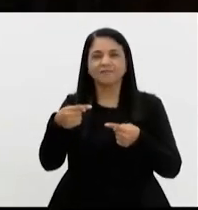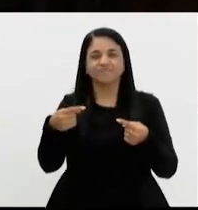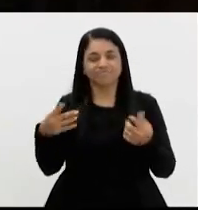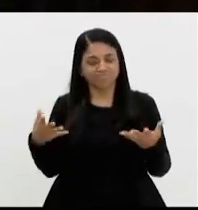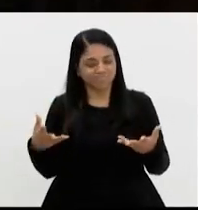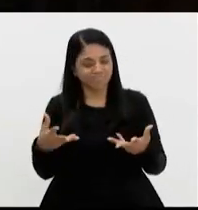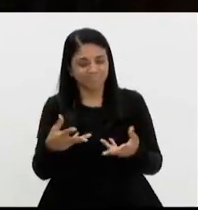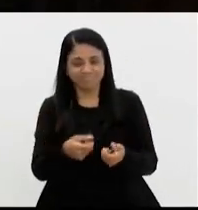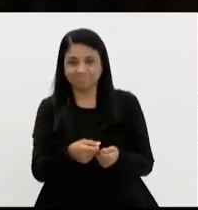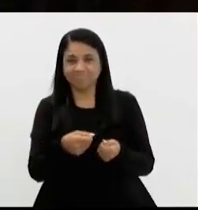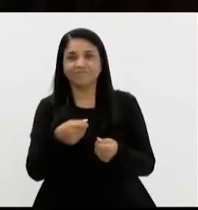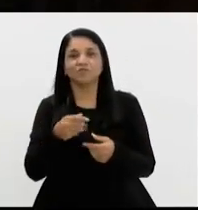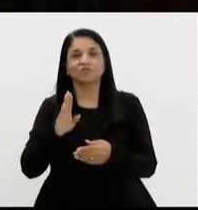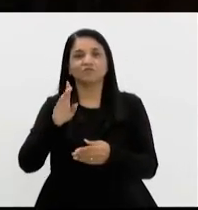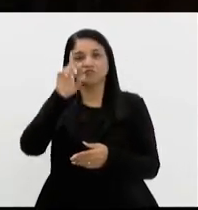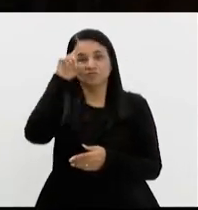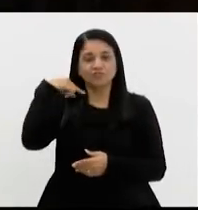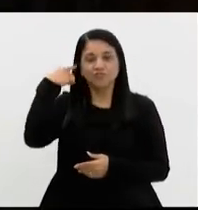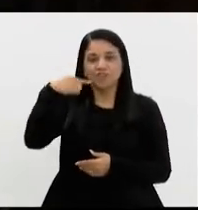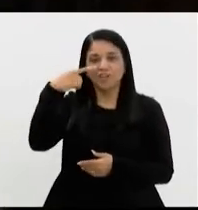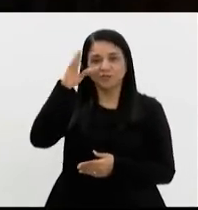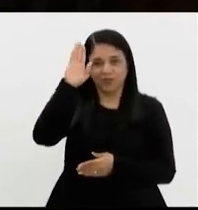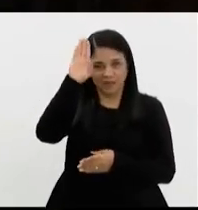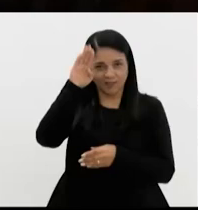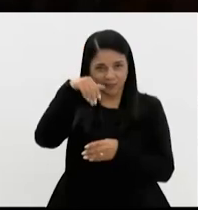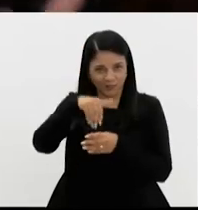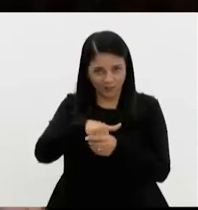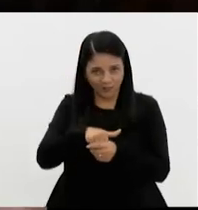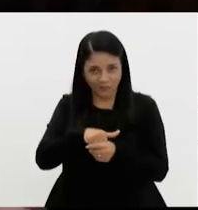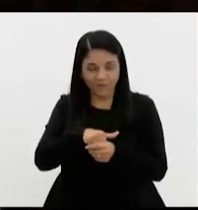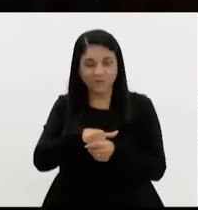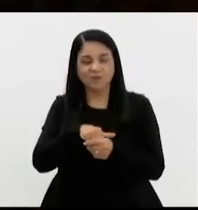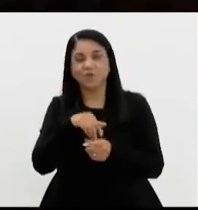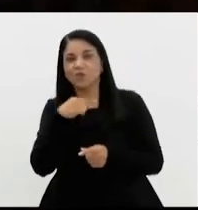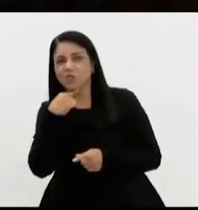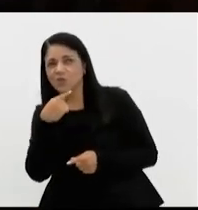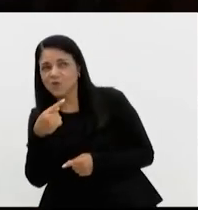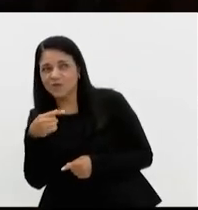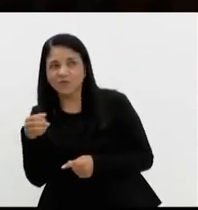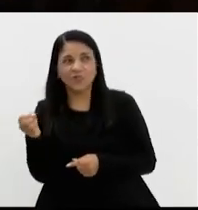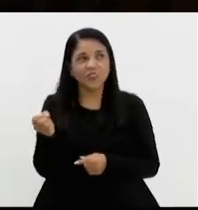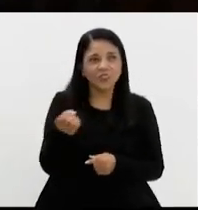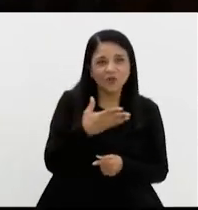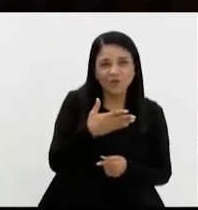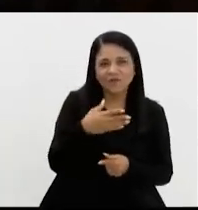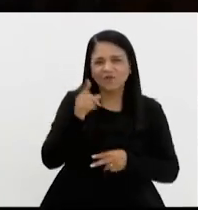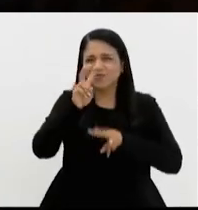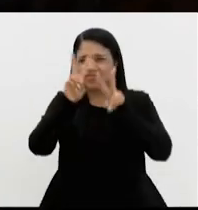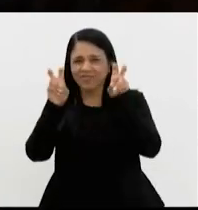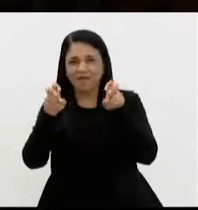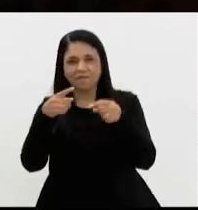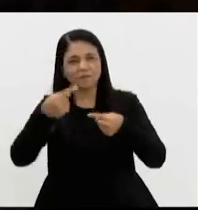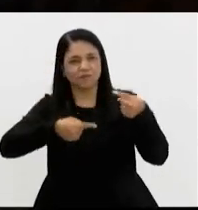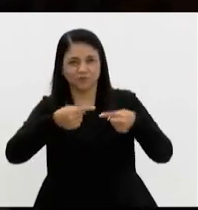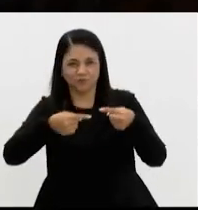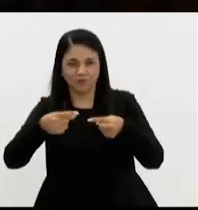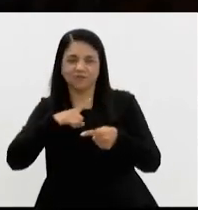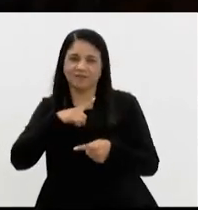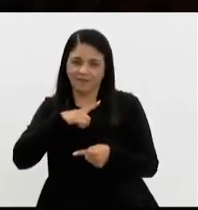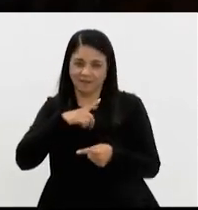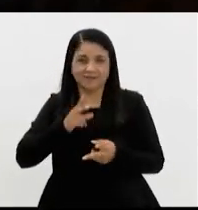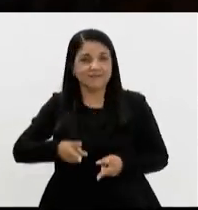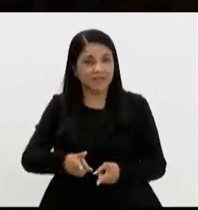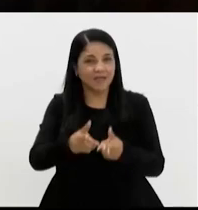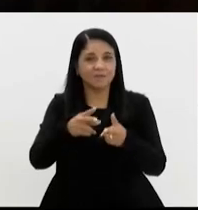Direito Eleitoral a gente sempre tem e uma novidade uma dúvida um tema para discutir e esse tema do uso dos